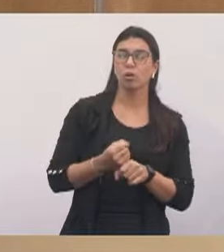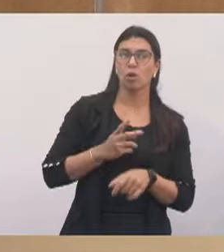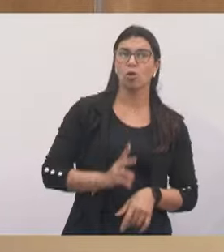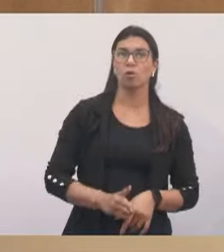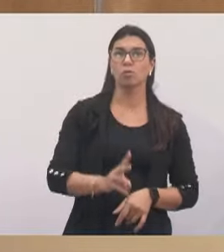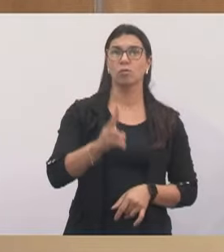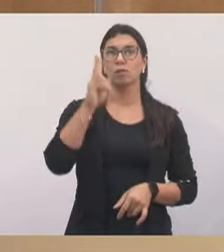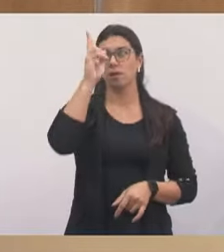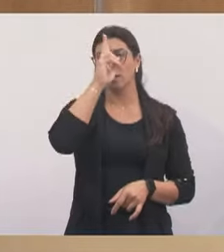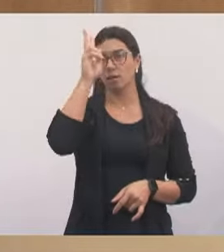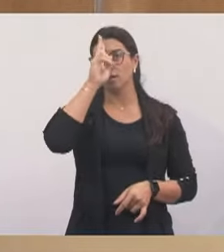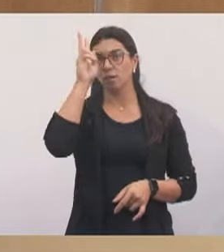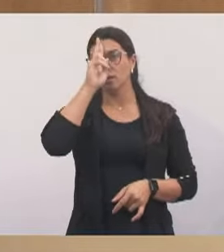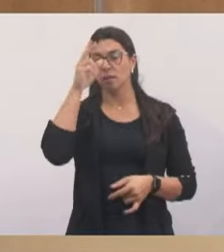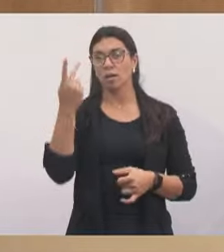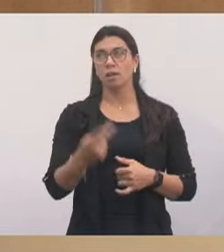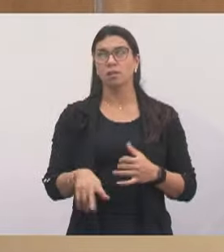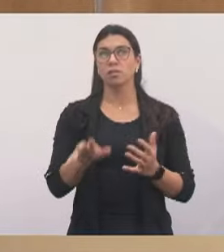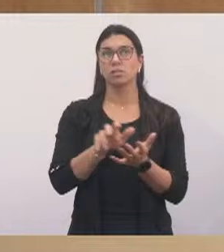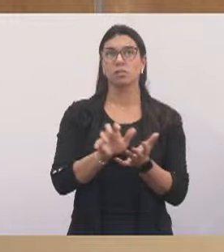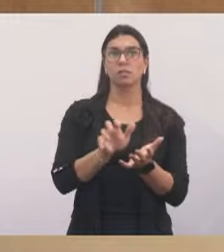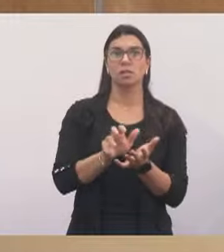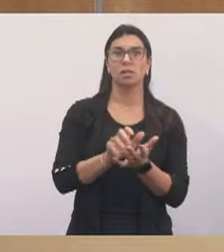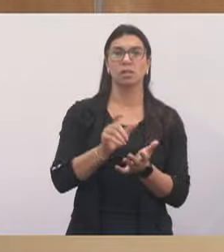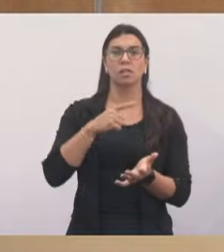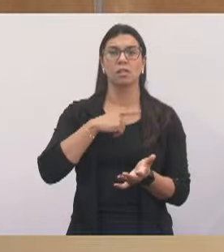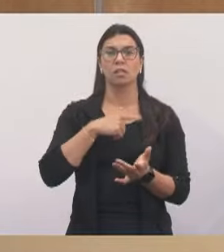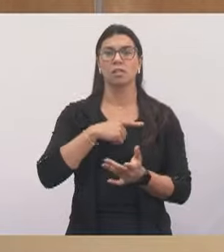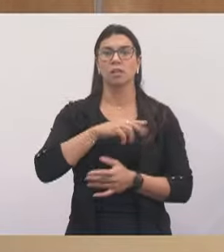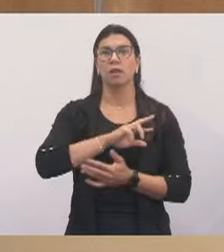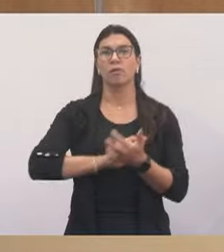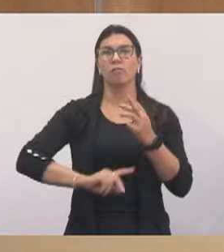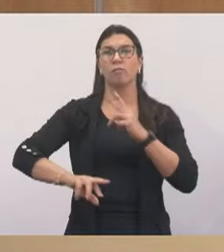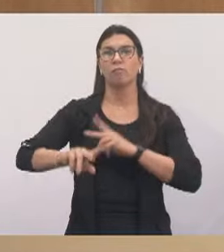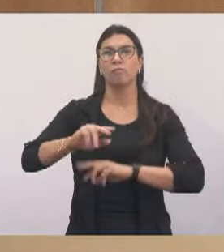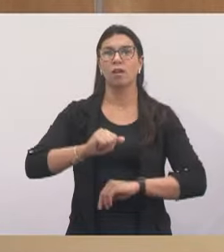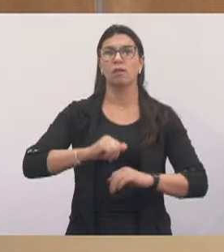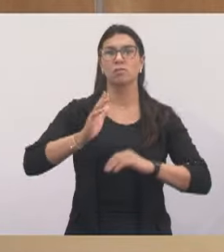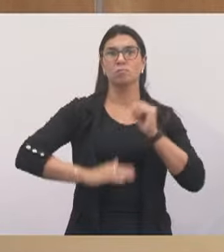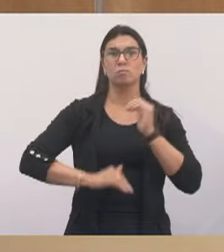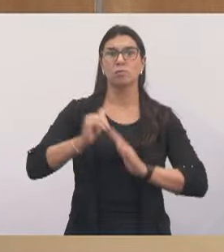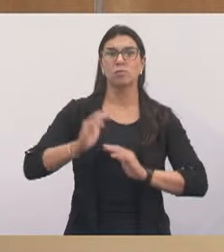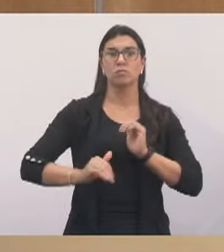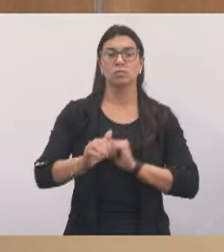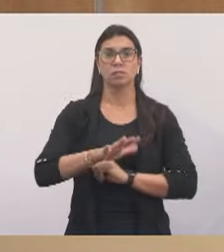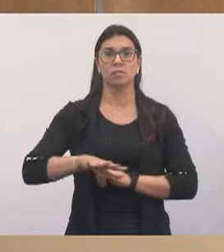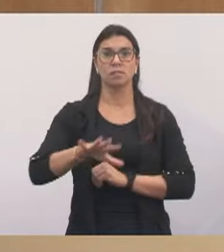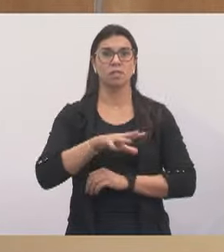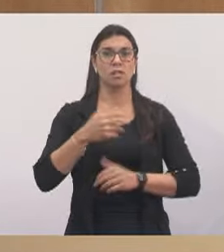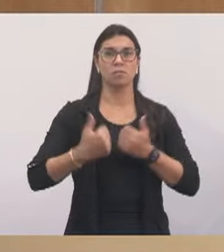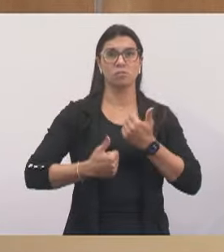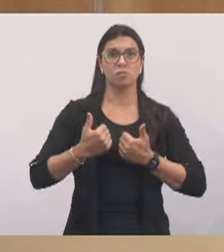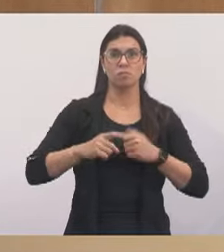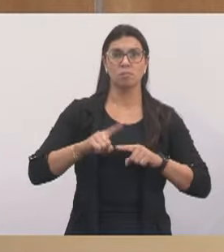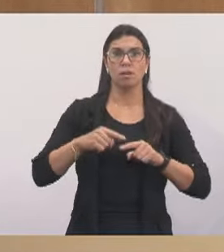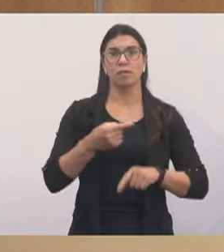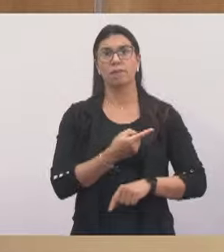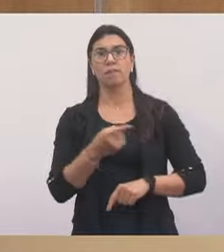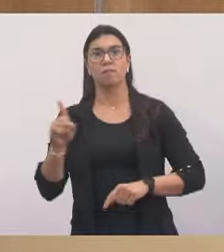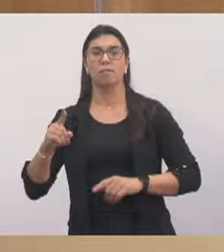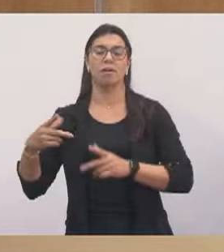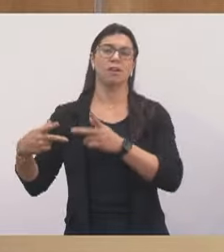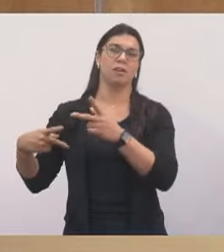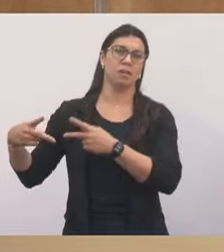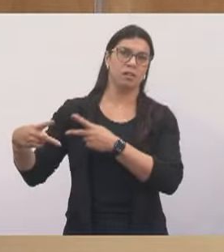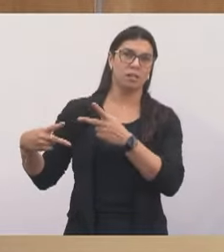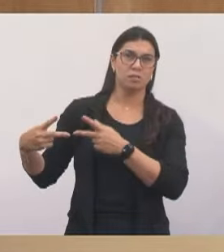excelentes jogadores, mas a maioria joga onde? Na cidade vizinha, né? Estão querendo